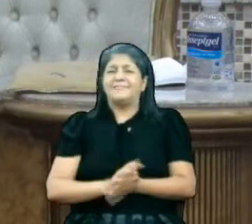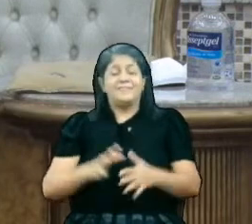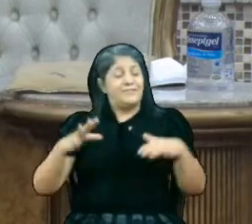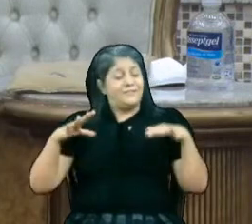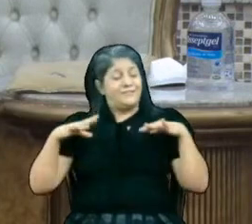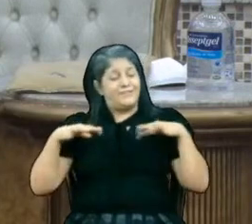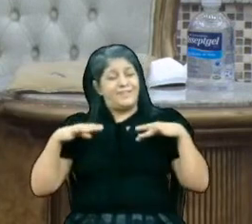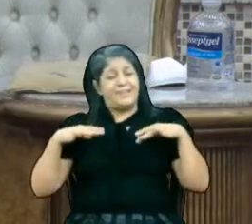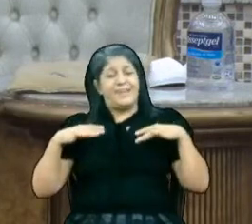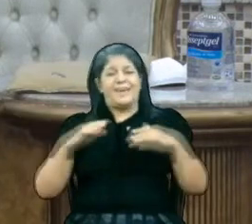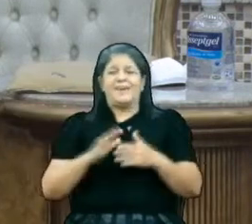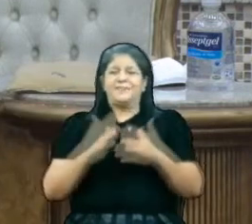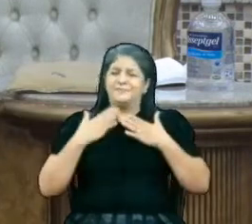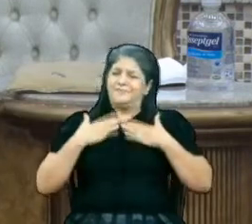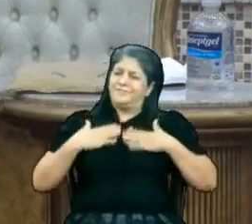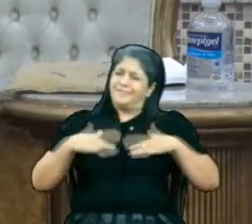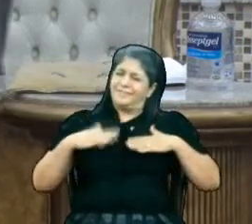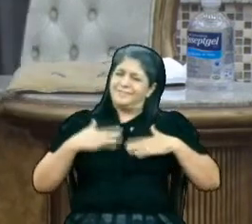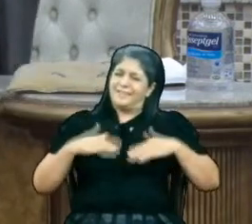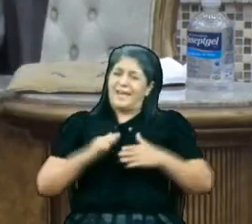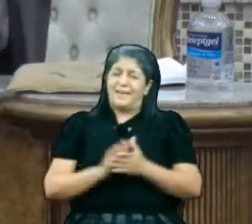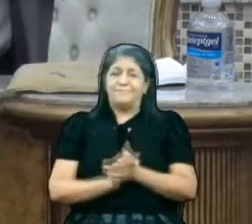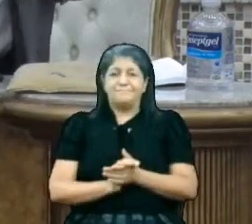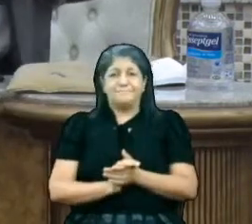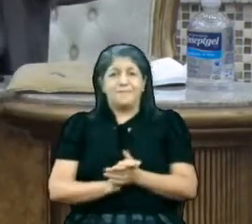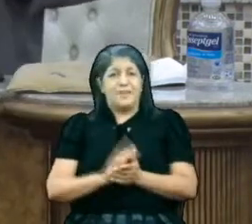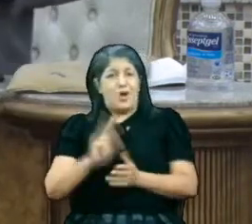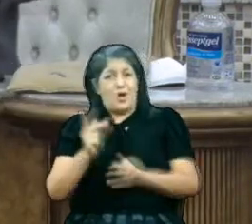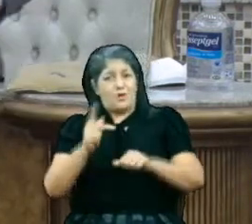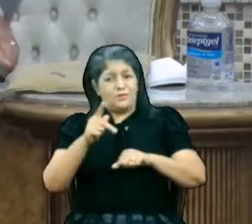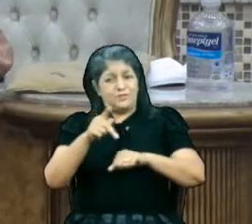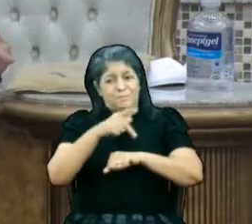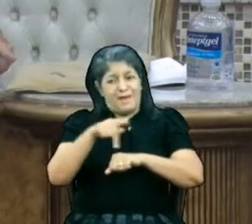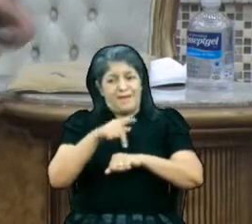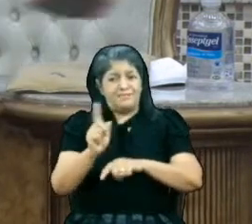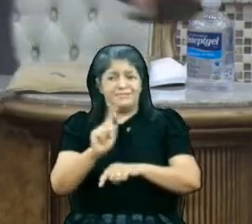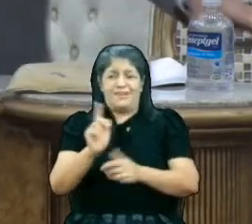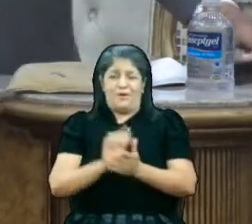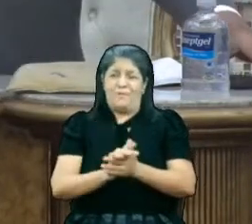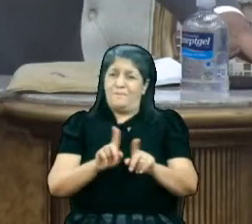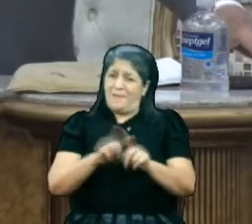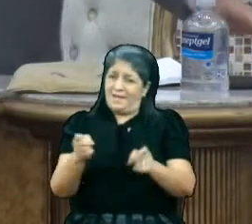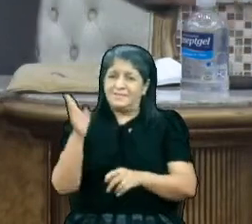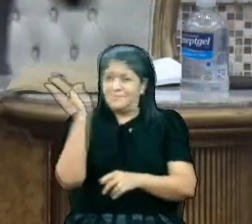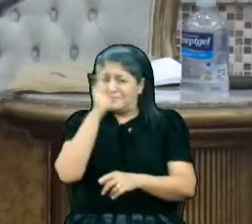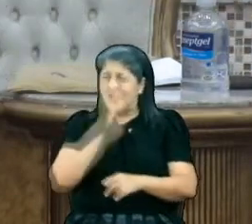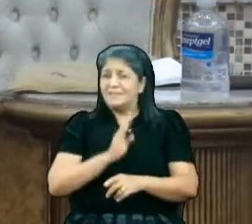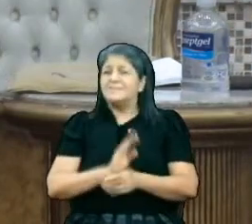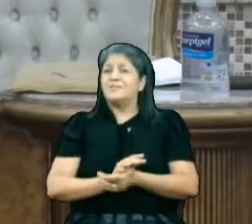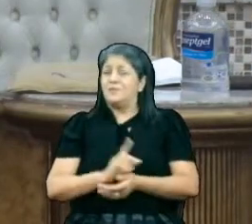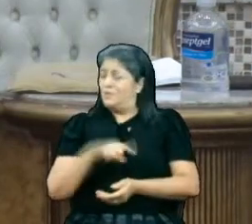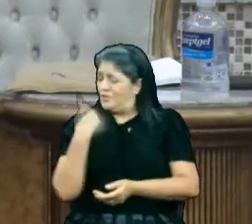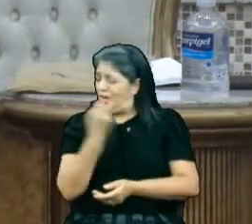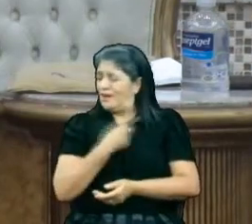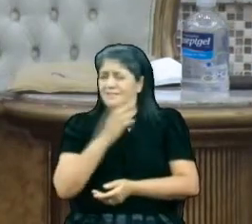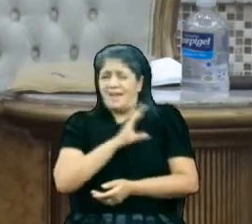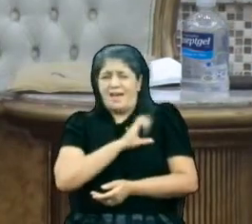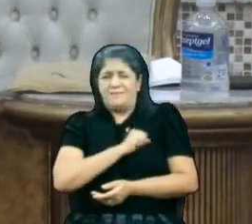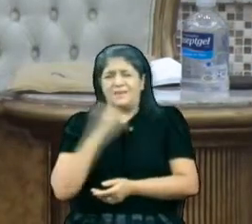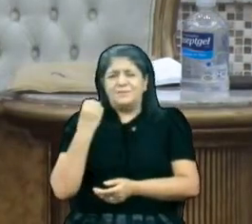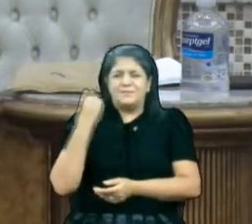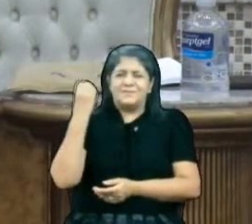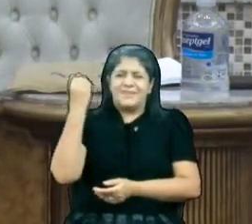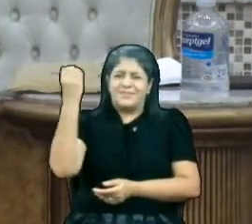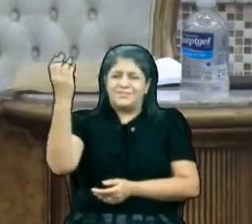feriado não é isso talvez se fosse em outros países estão mais o brasileiro é o brasileiro né Nós somos brasileiros